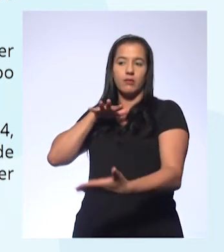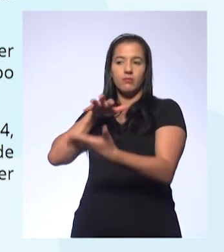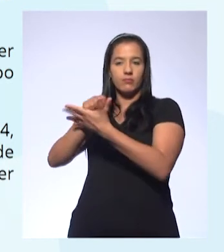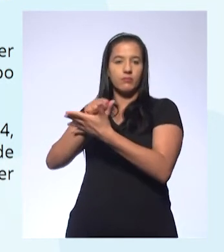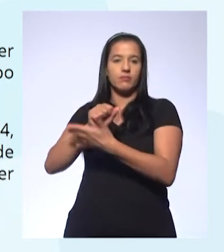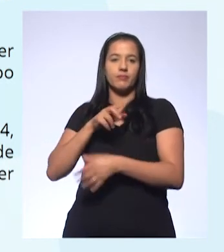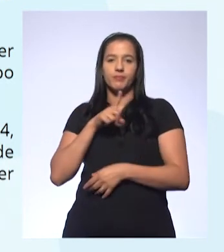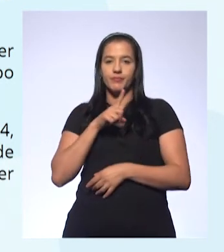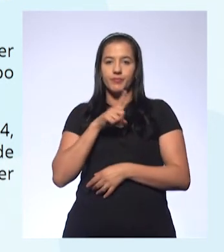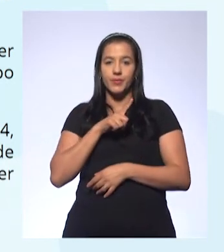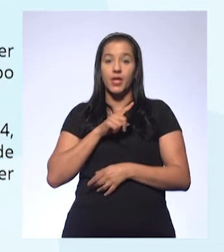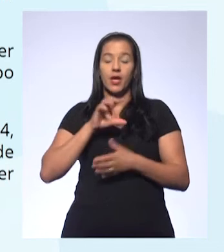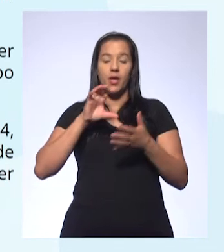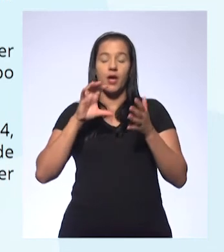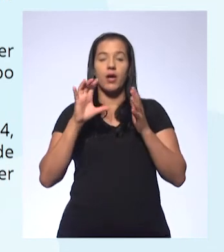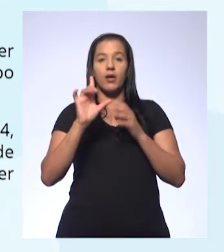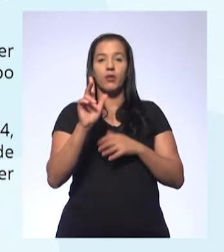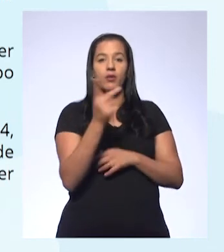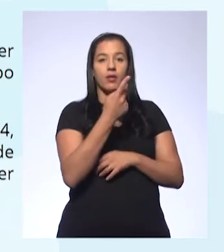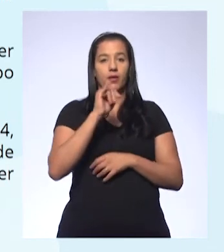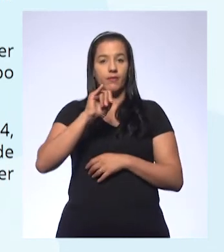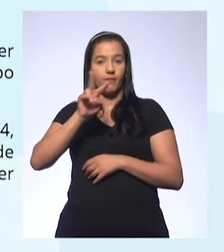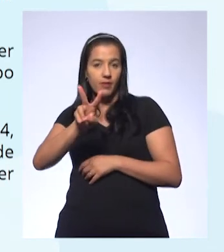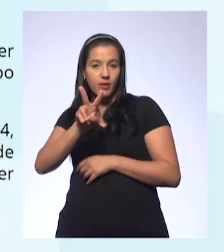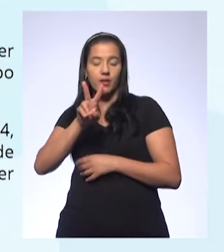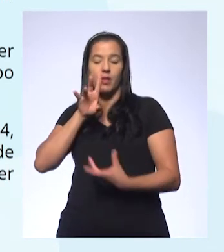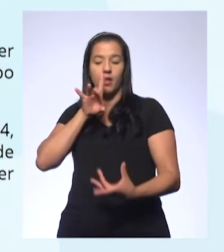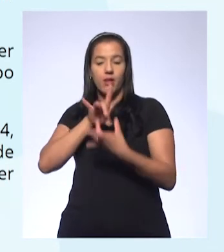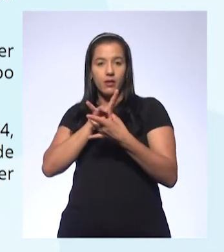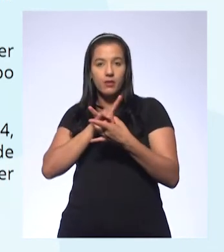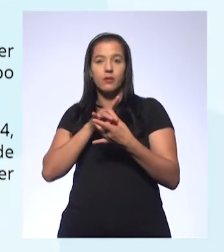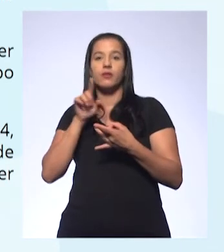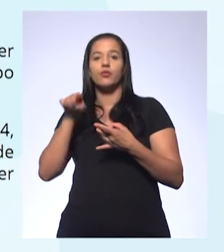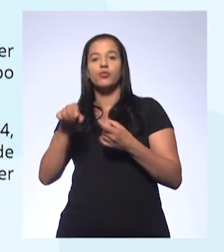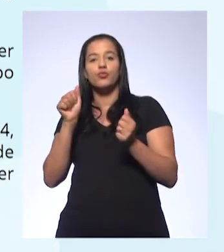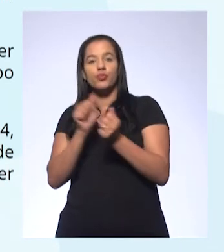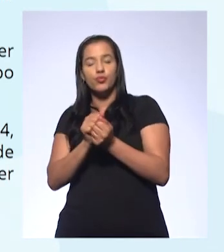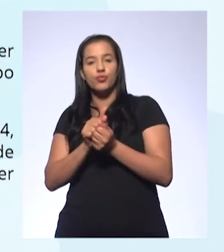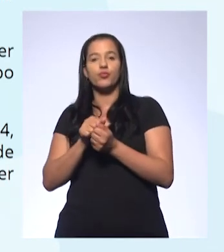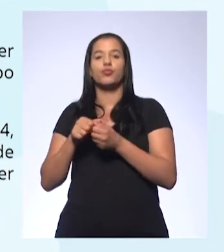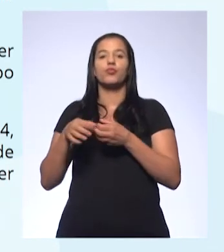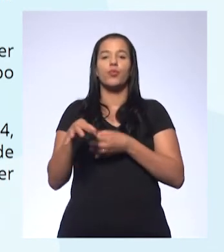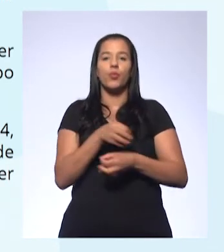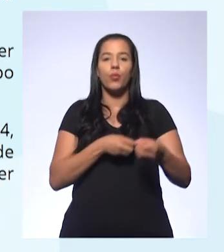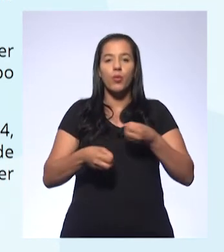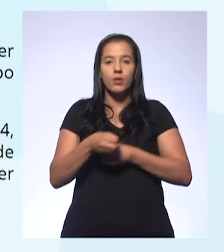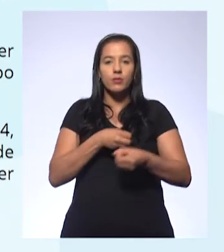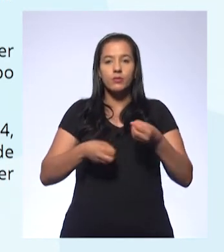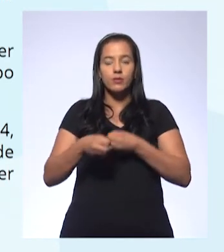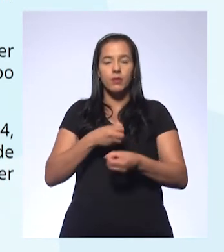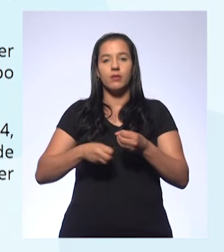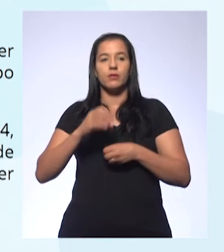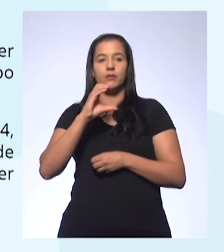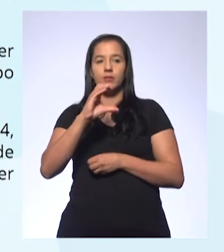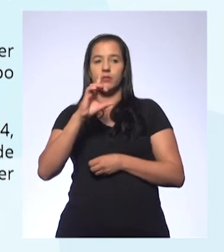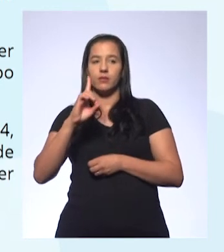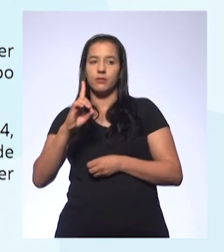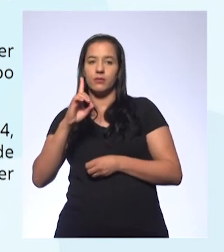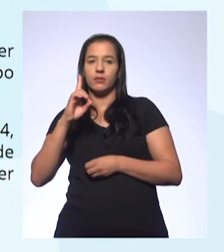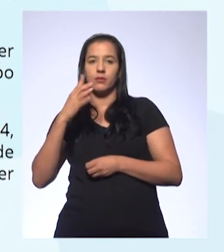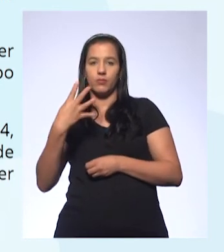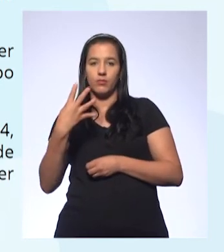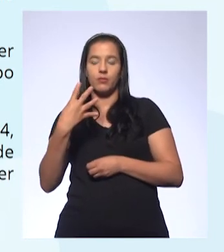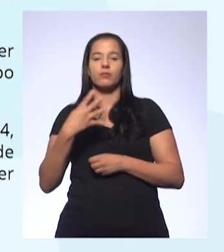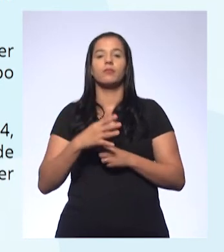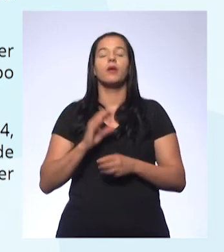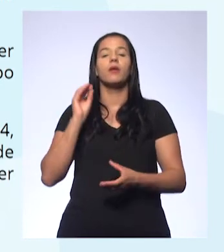HIV liga-se a um componente da membrana dessas células, o CD4, penetrando no seu